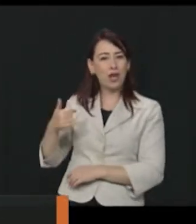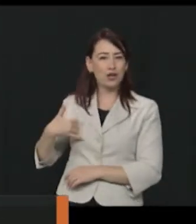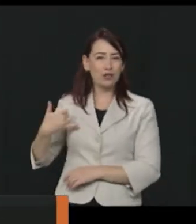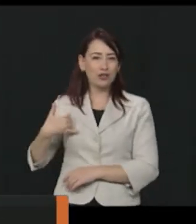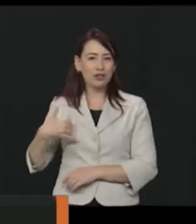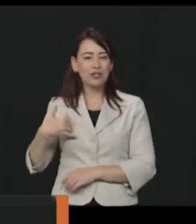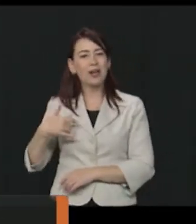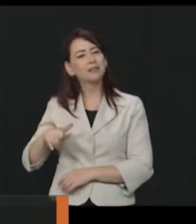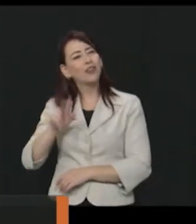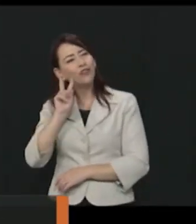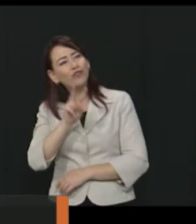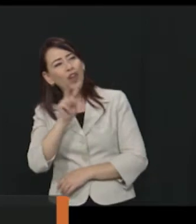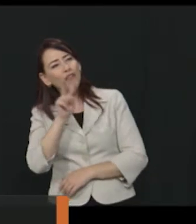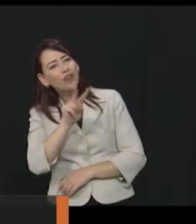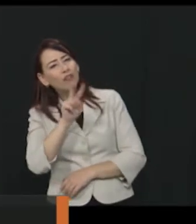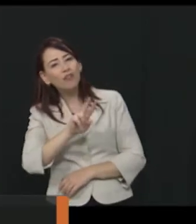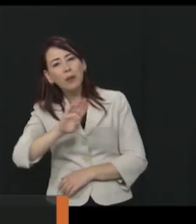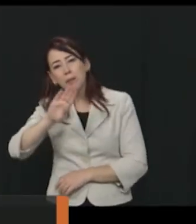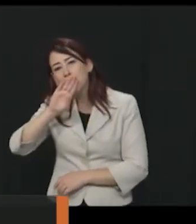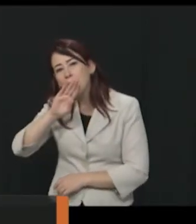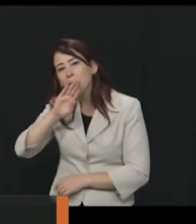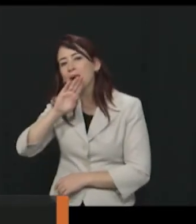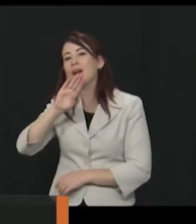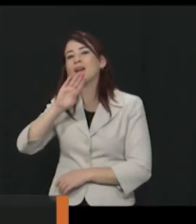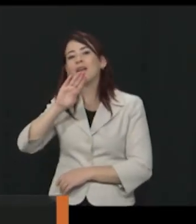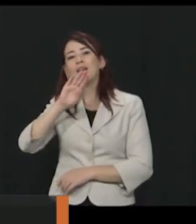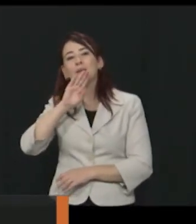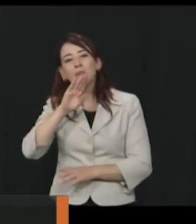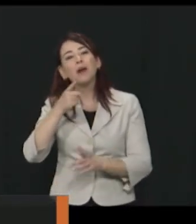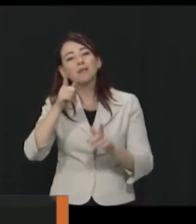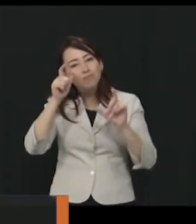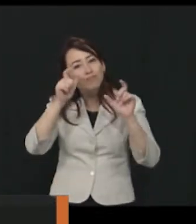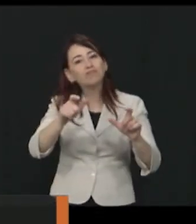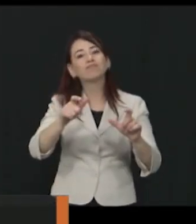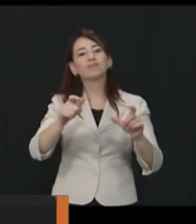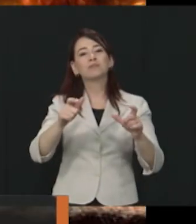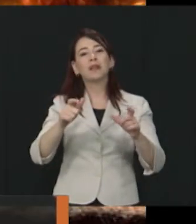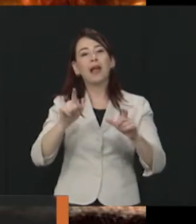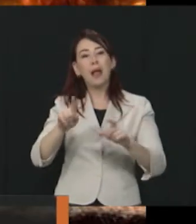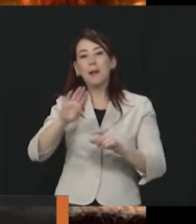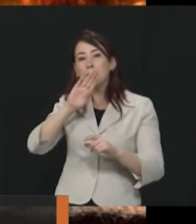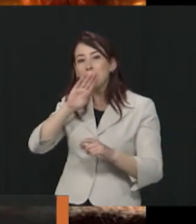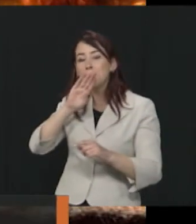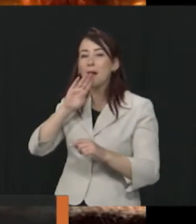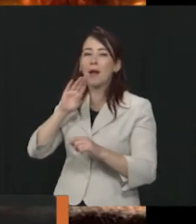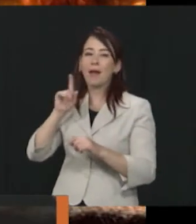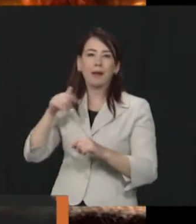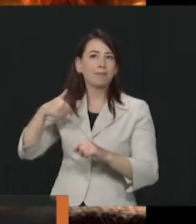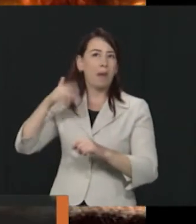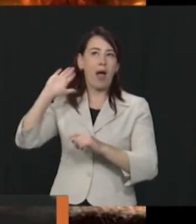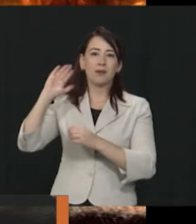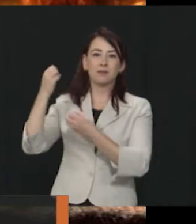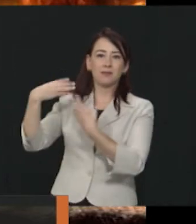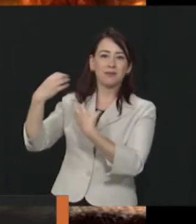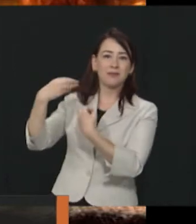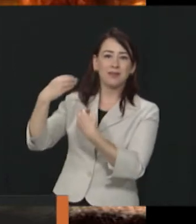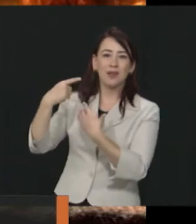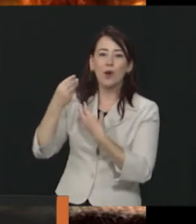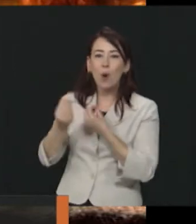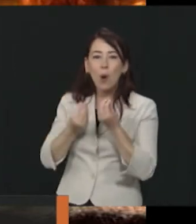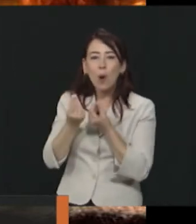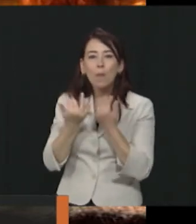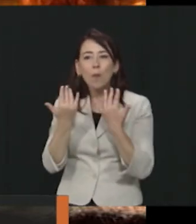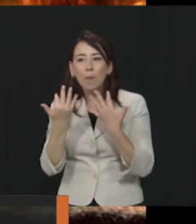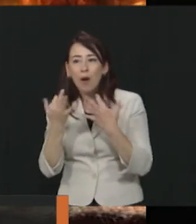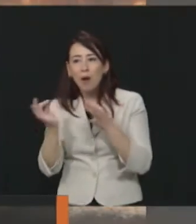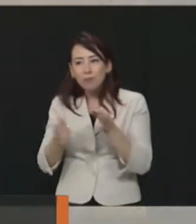minha mãe, que também se interessava, foi uma grande colaboradora nessa arte, né, dos trabalhos